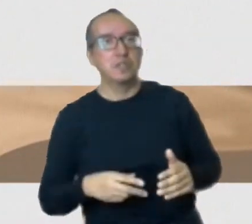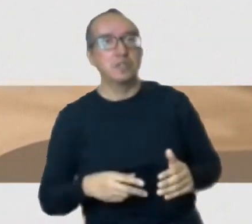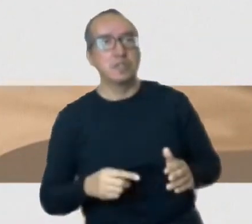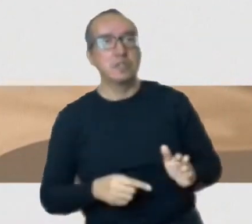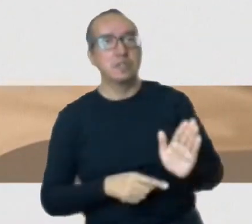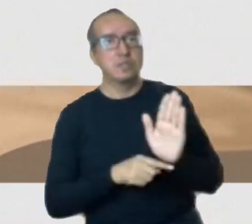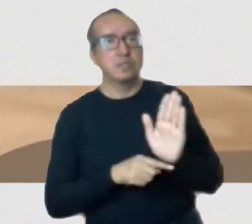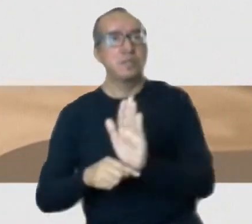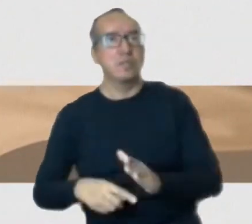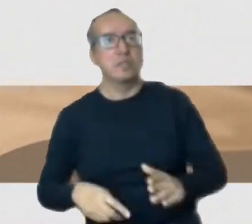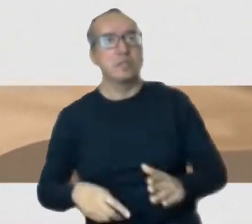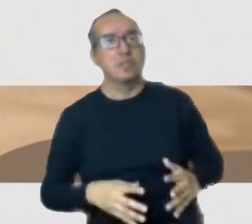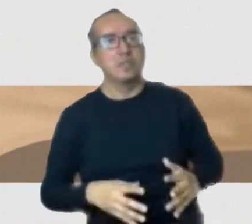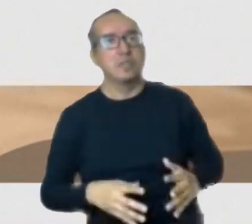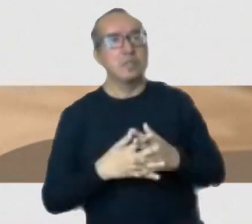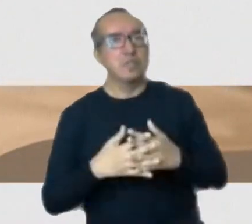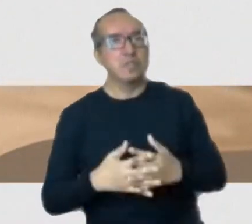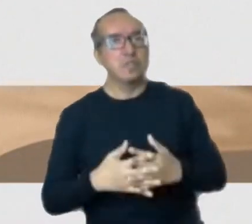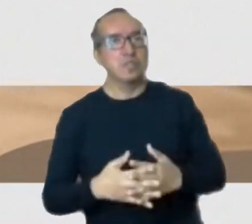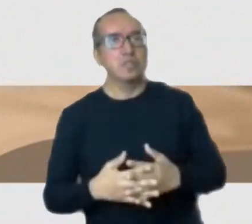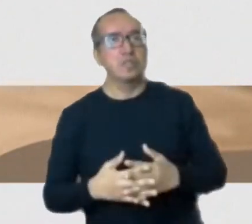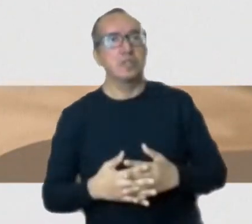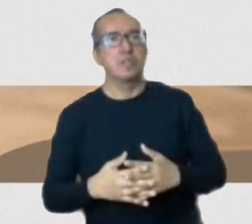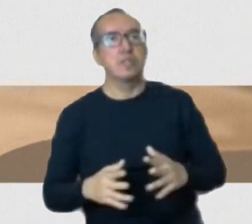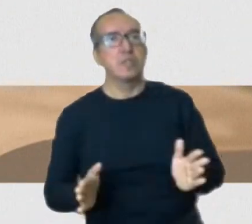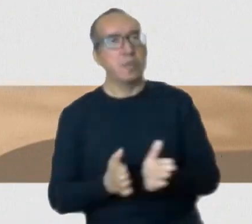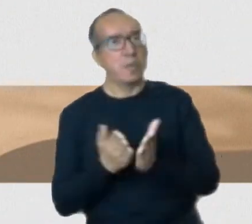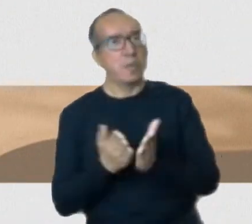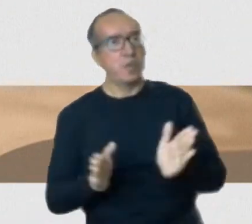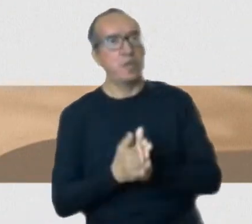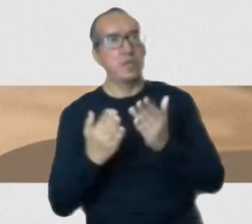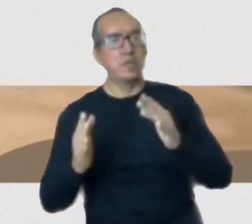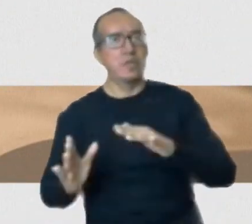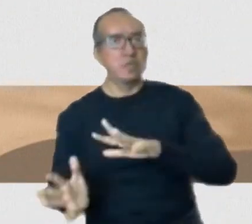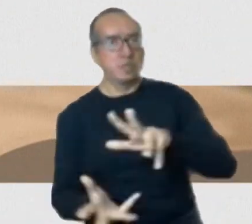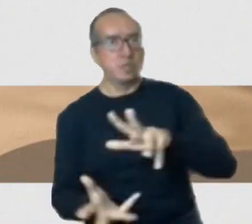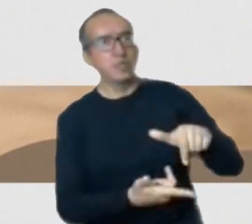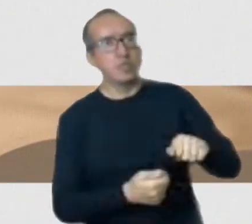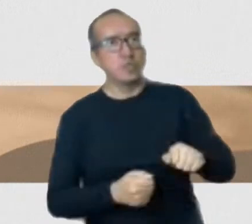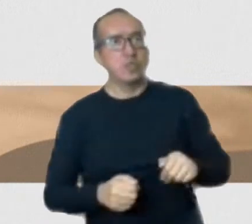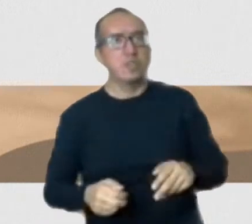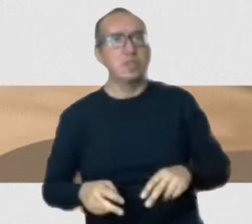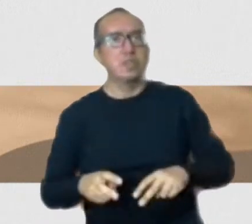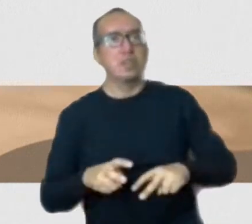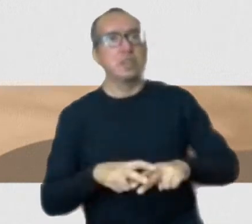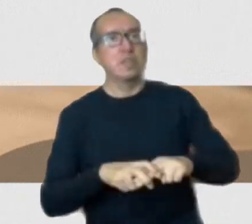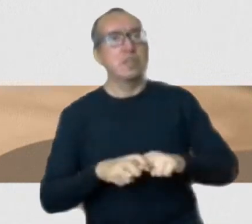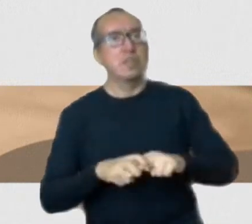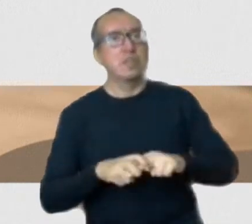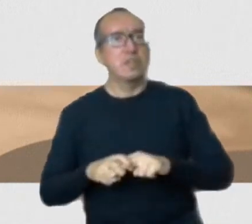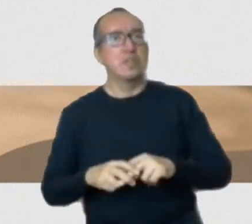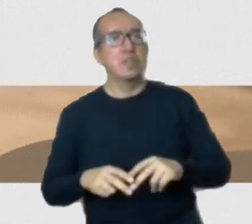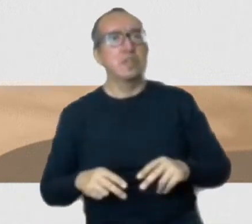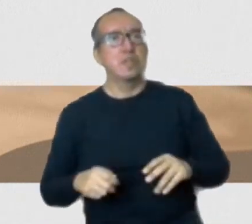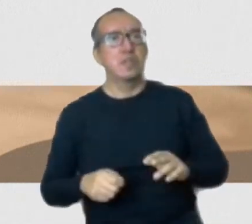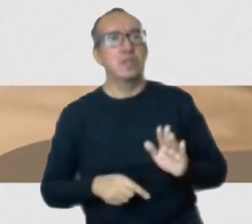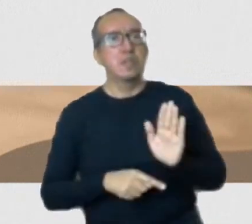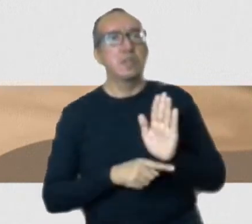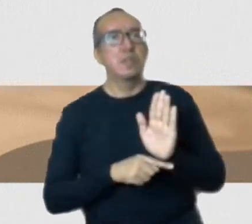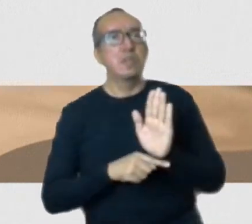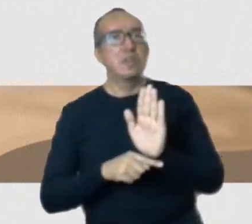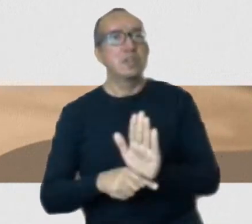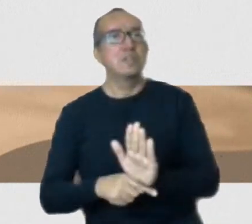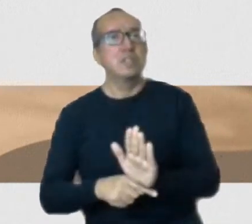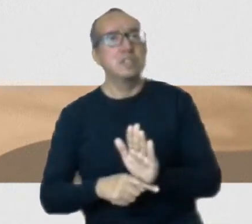terra. Portanto, eu lhe ordeno que abra o coração para o seu irmão israelita, tanto